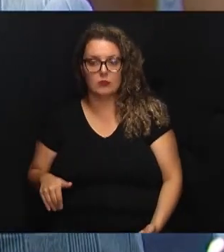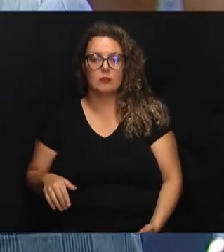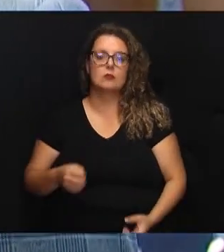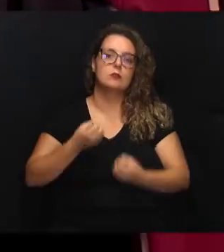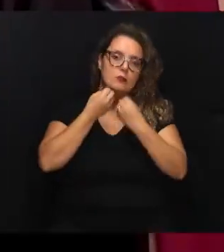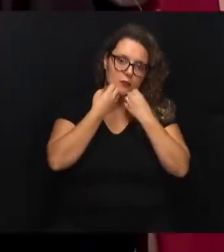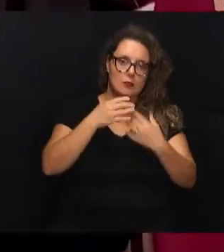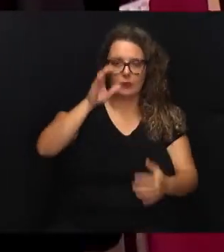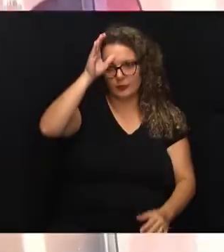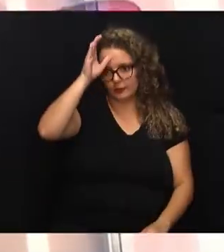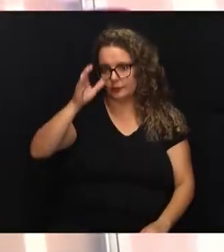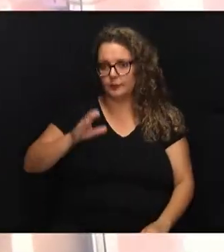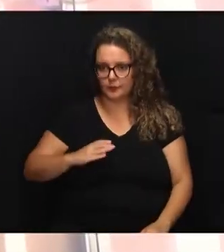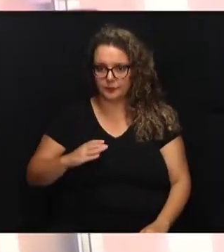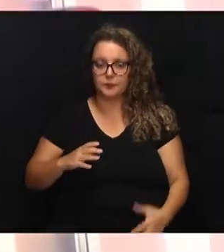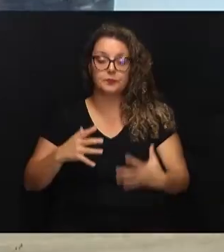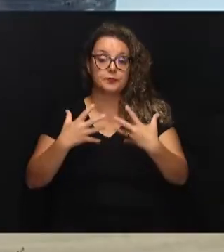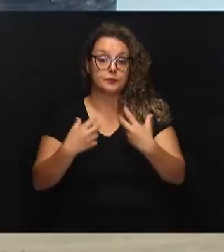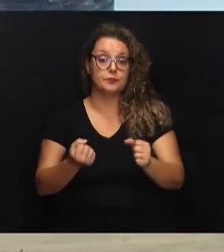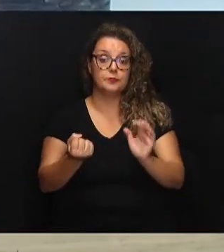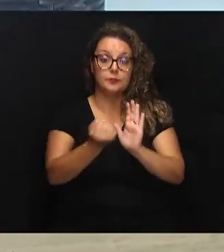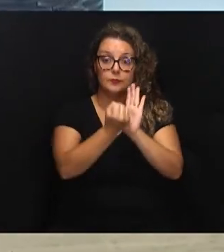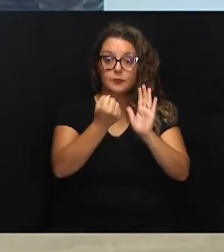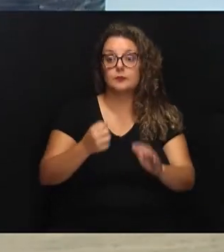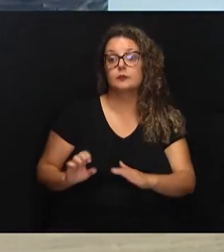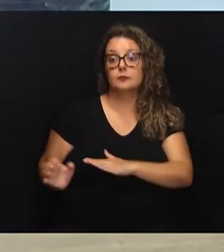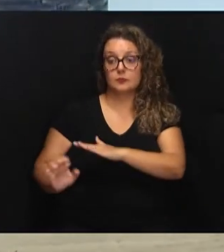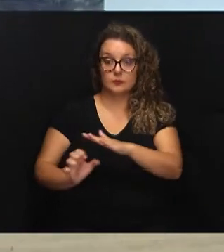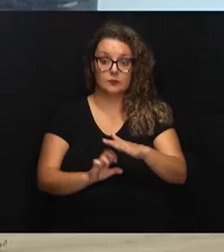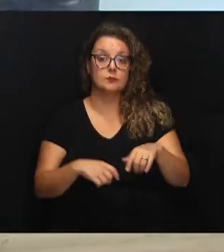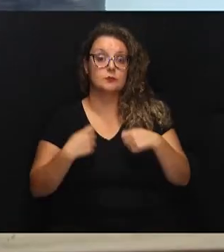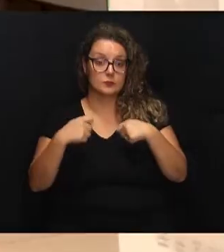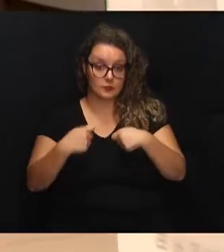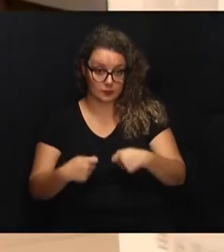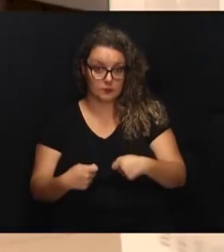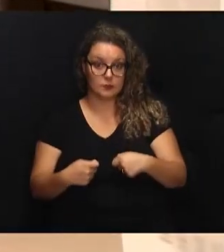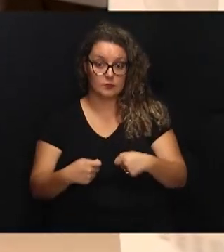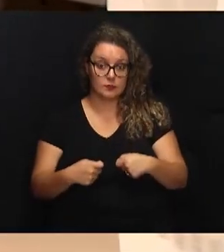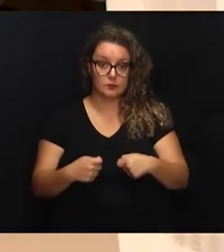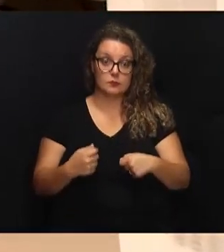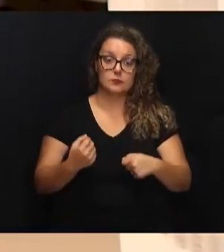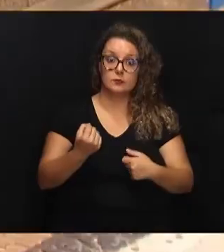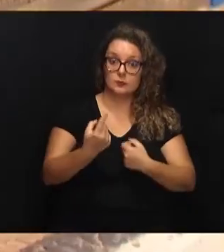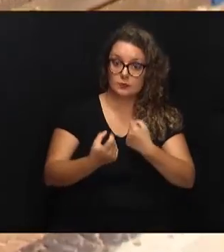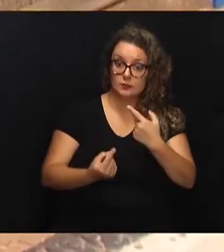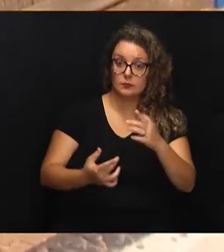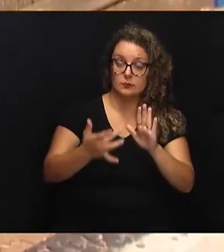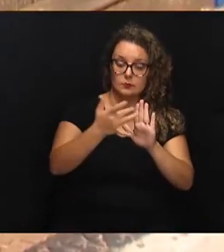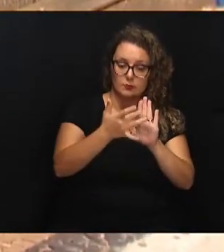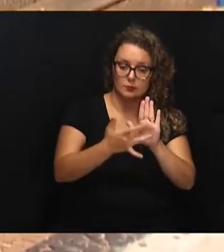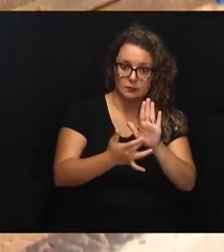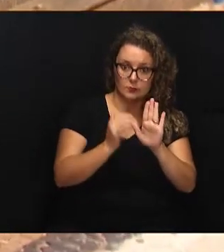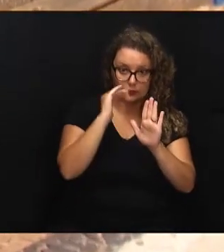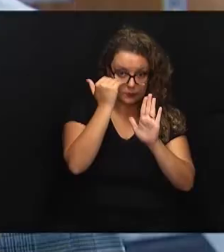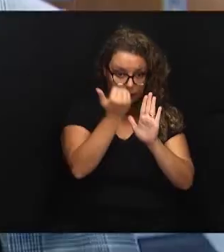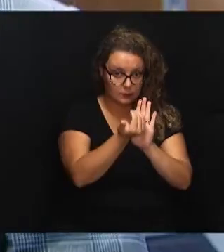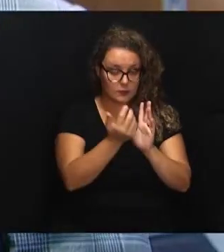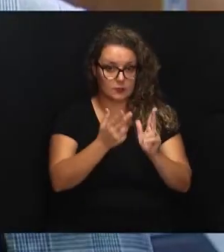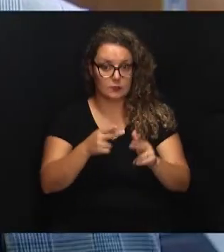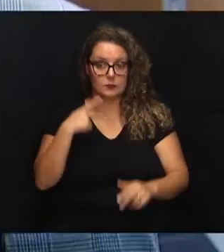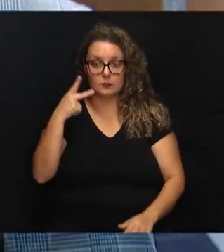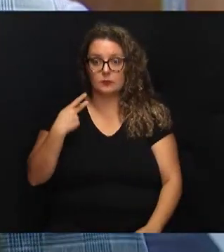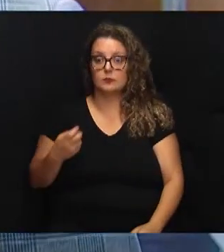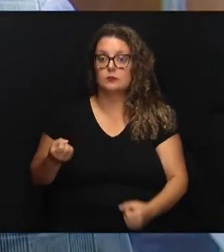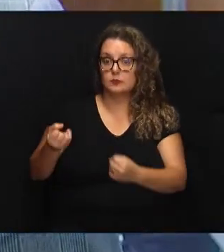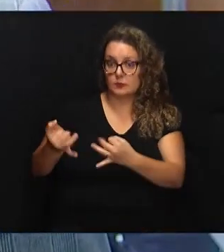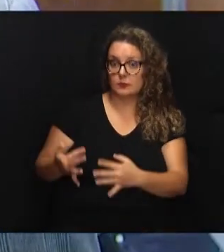o cidadão. Para receber o selo, as empresas precisarão seguir alguns critérios, como explica o parlamentar. A